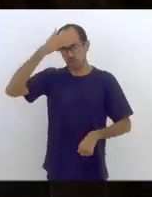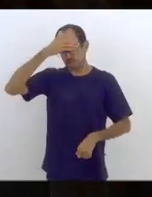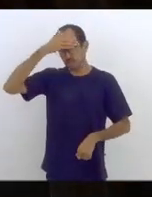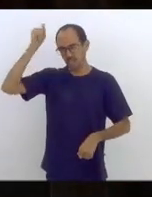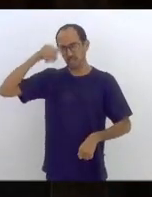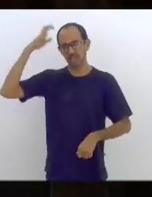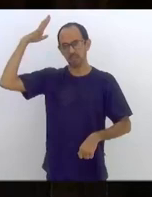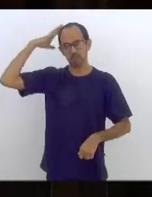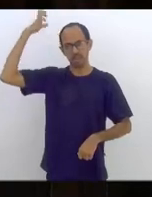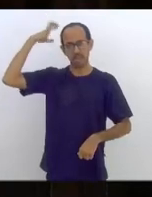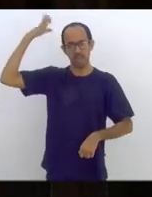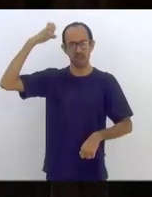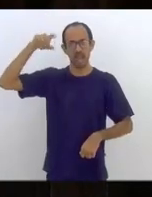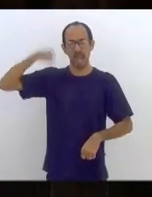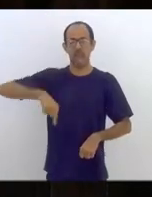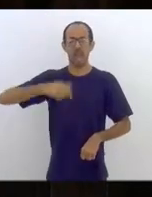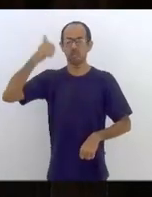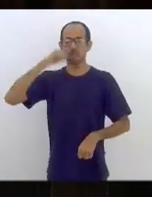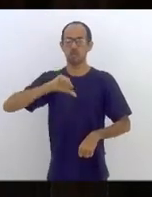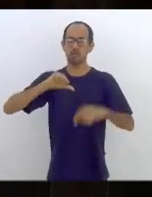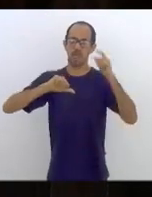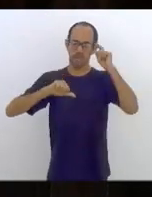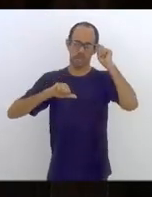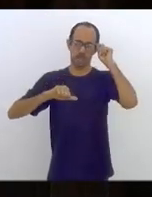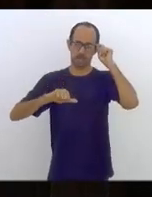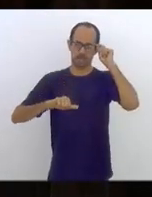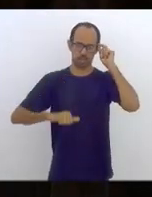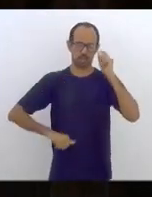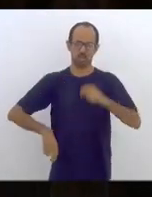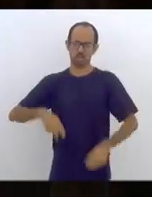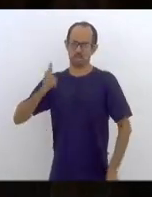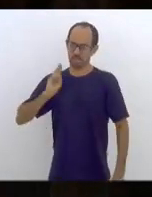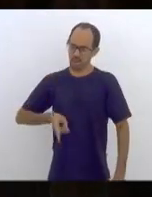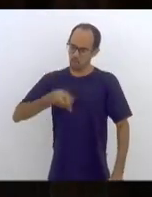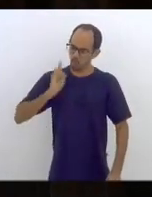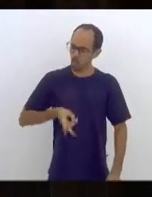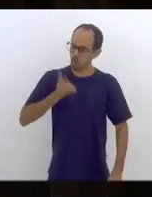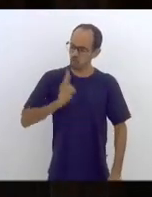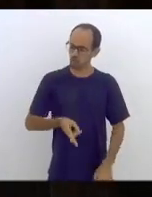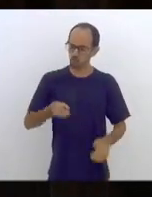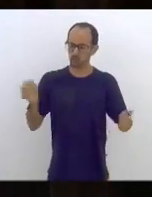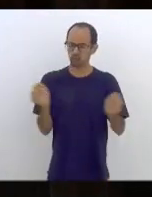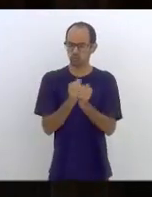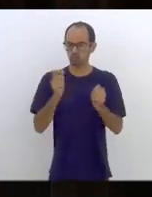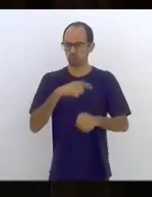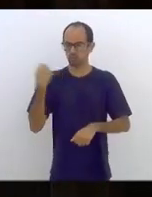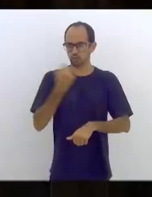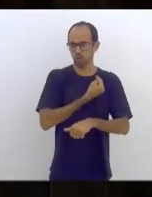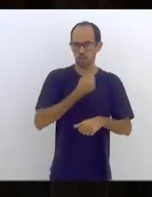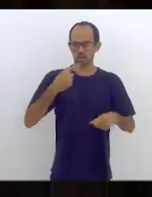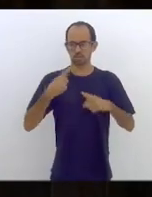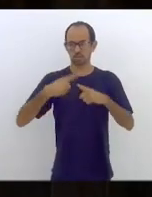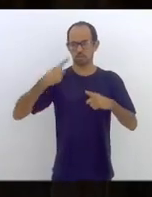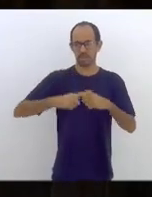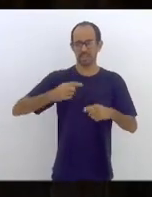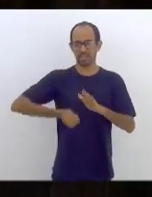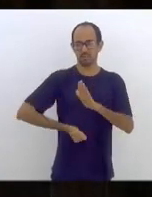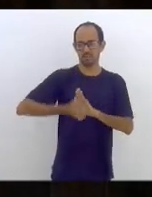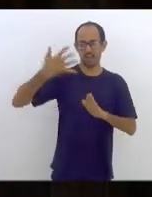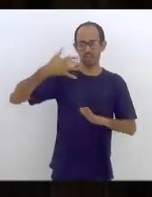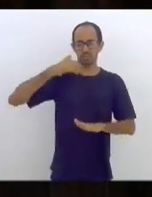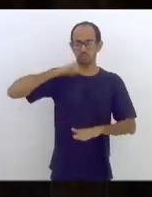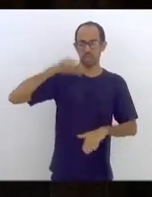que existiu uma grande mulher e que ela ainda continua entre nós, porque tem muitas mulheres